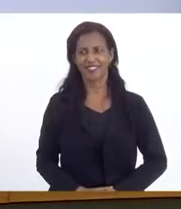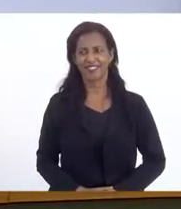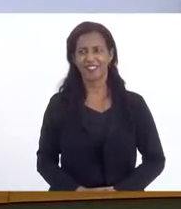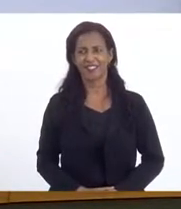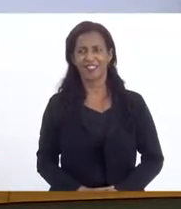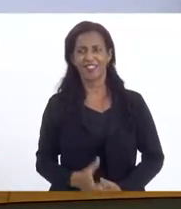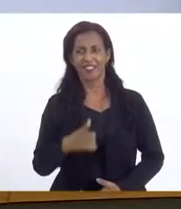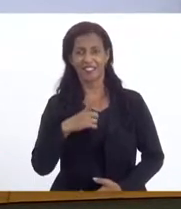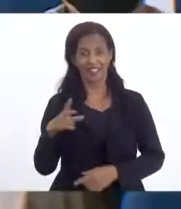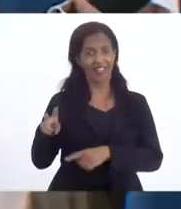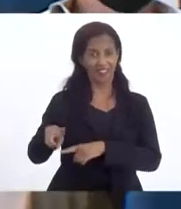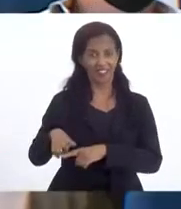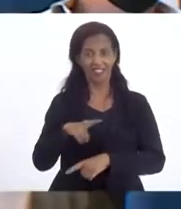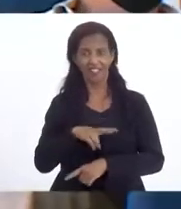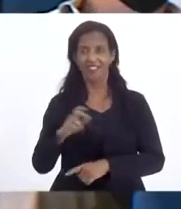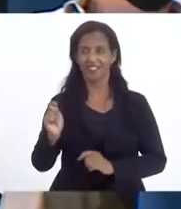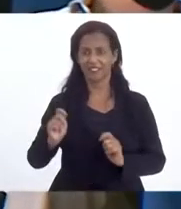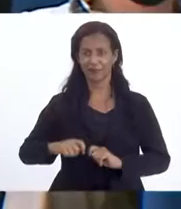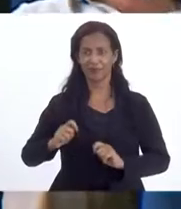Vai ter cadeira assim, né?